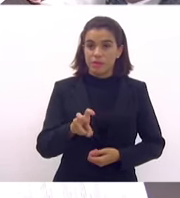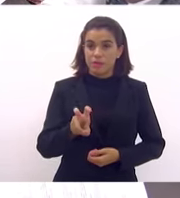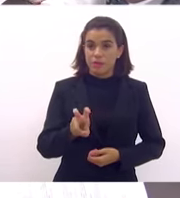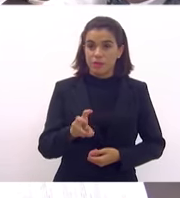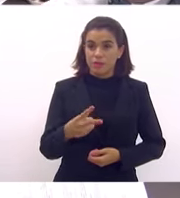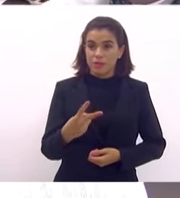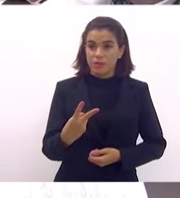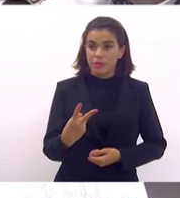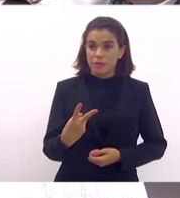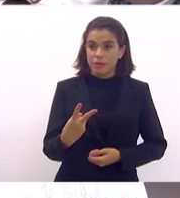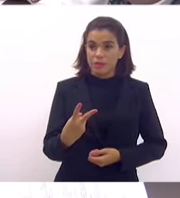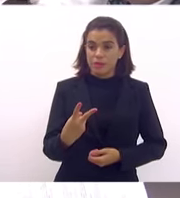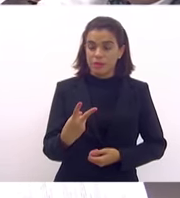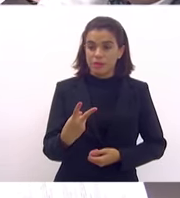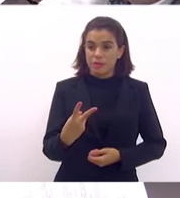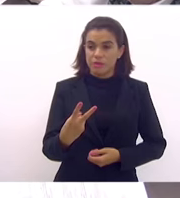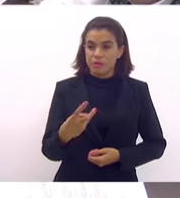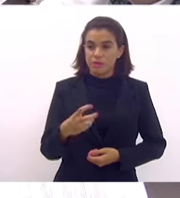152,